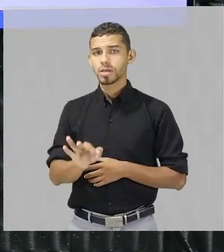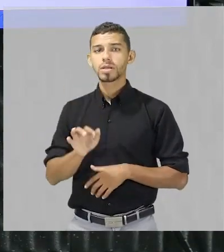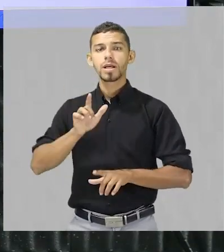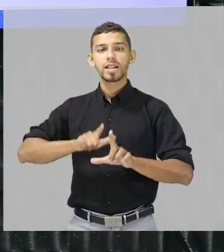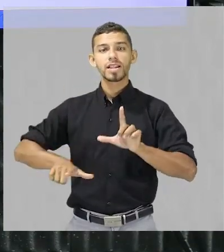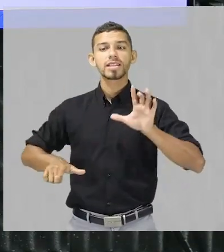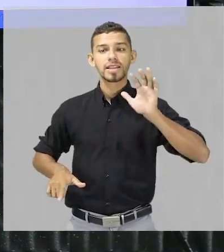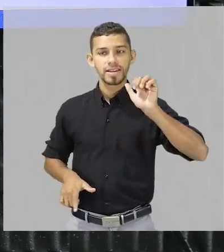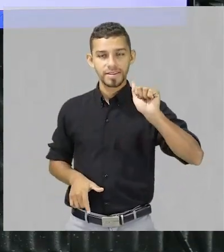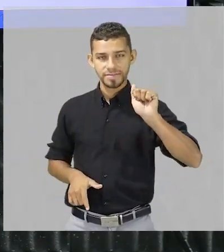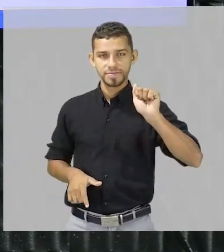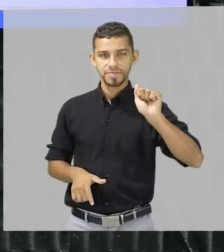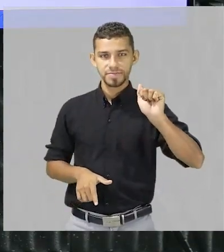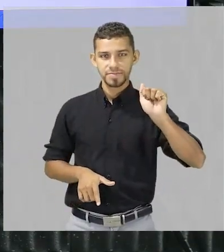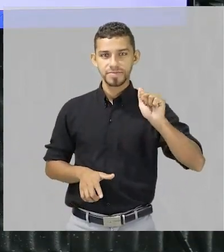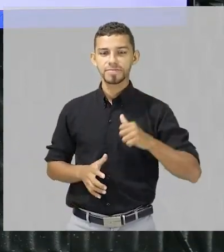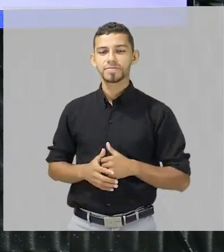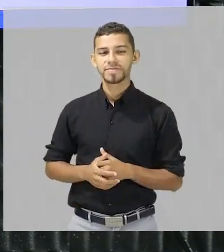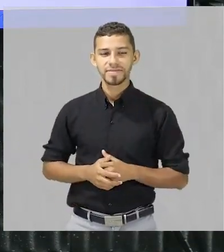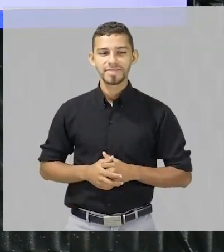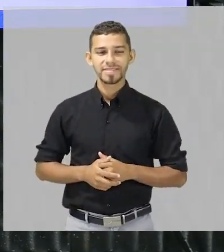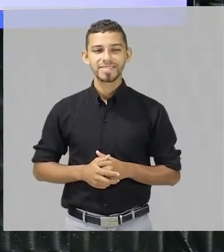a letra A. Show?